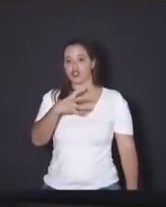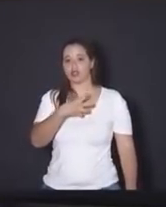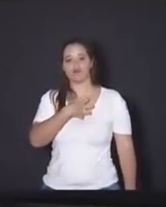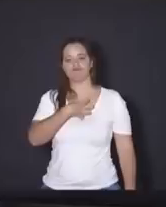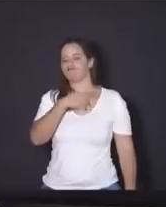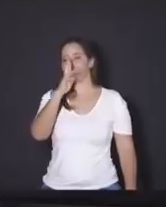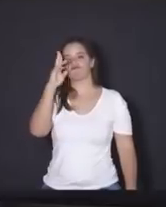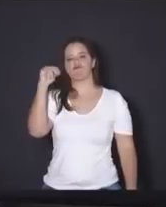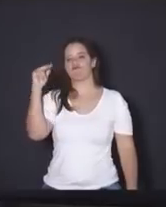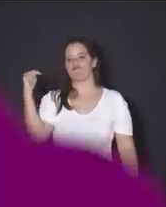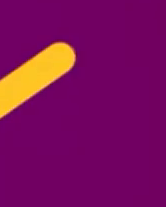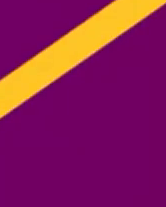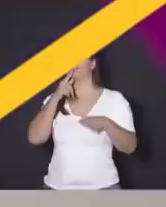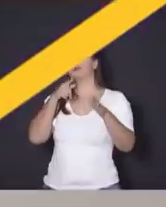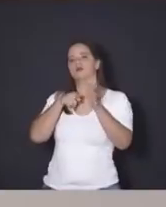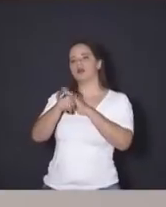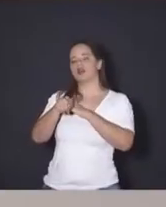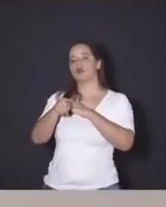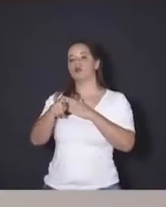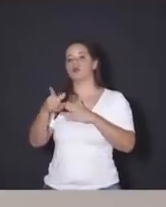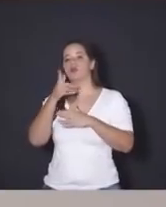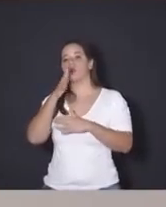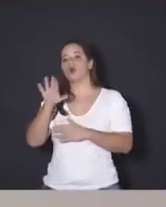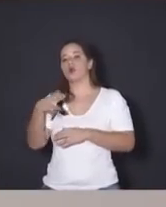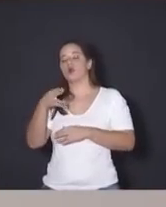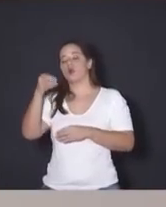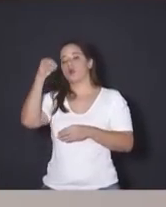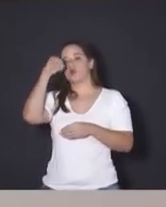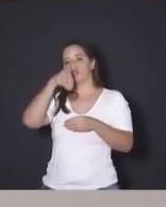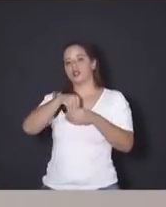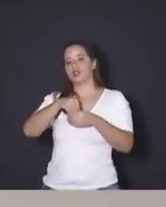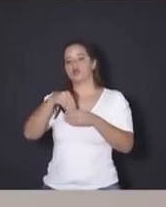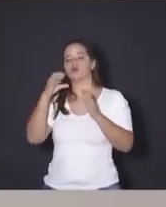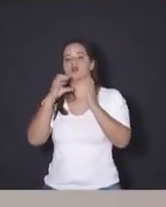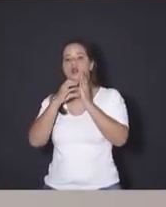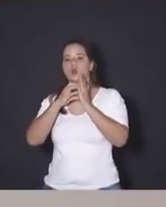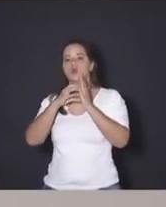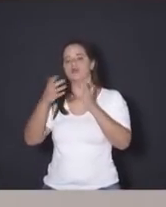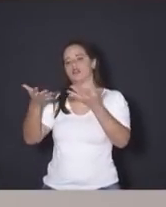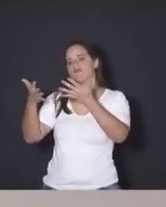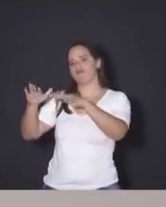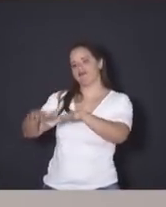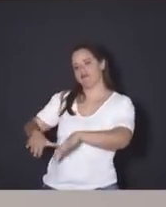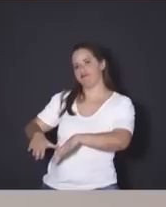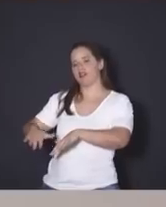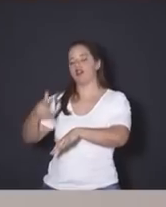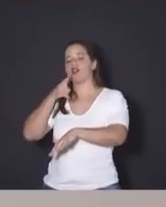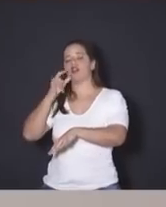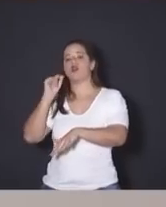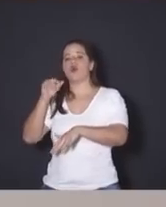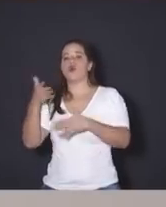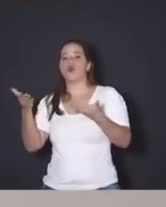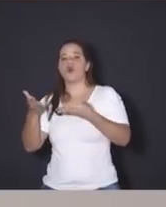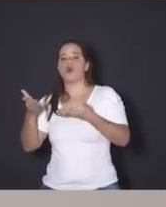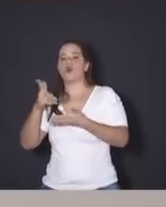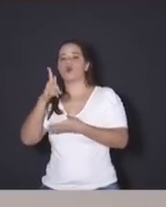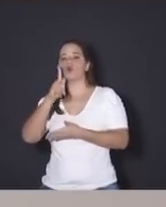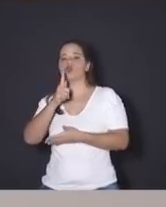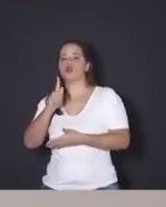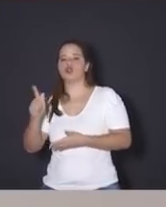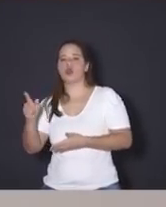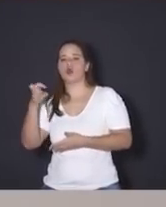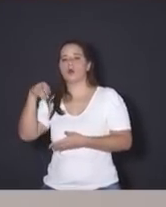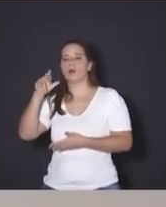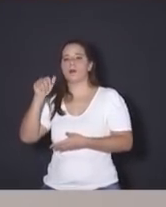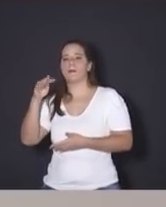nunca mais você será o mesmo quando entramos nas comunidades periféricas ao qual geógrafo milton